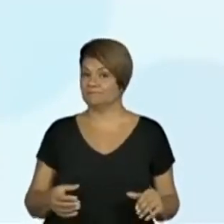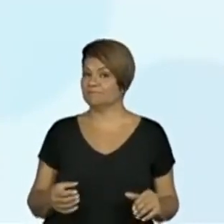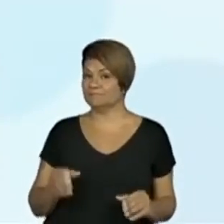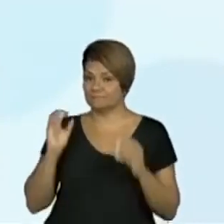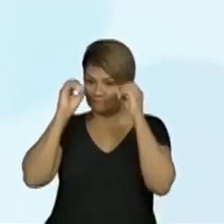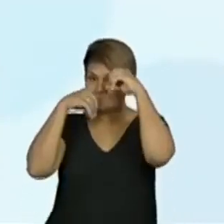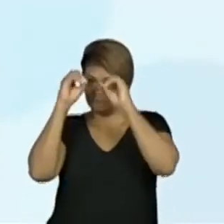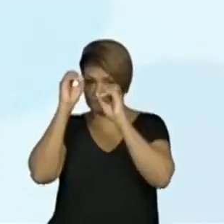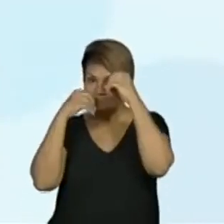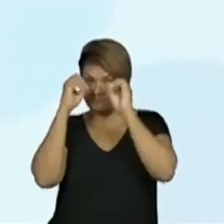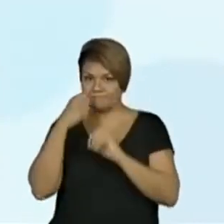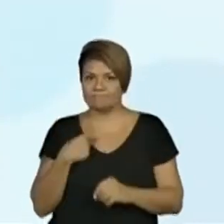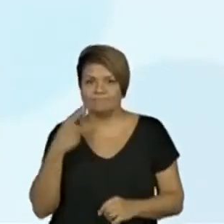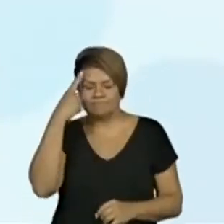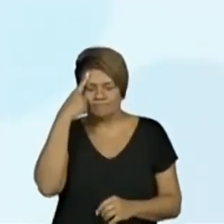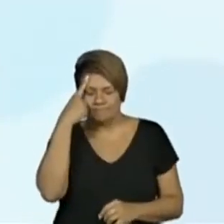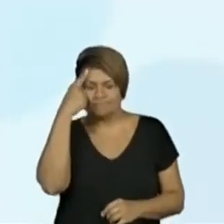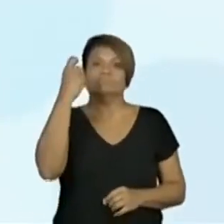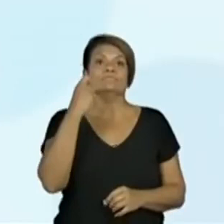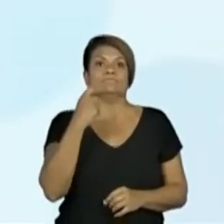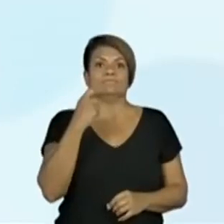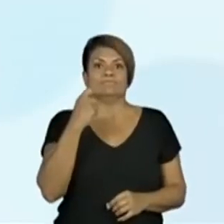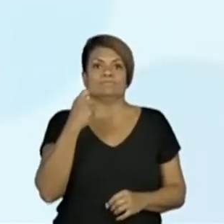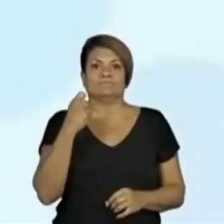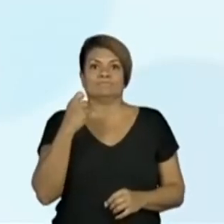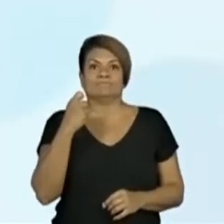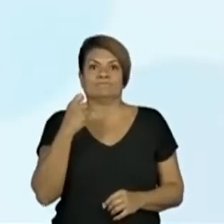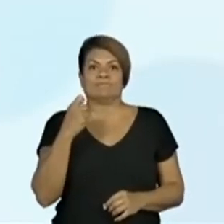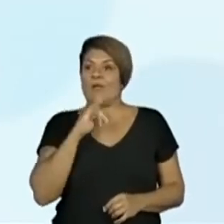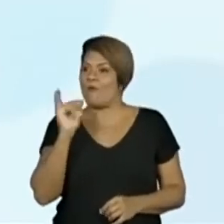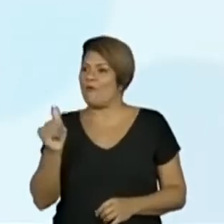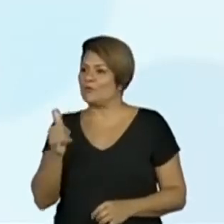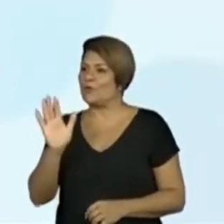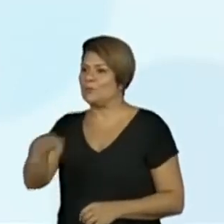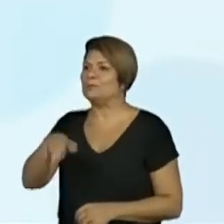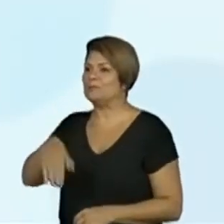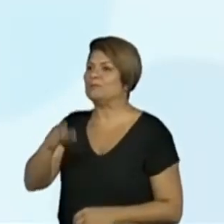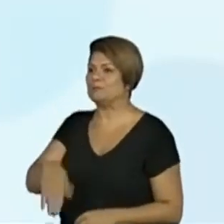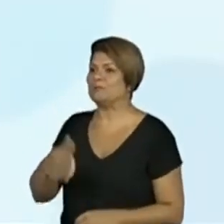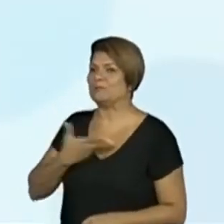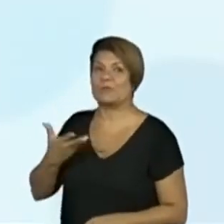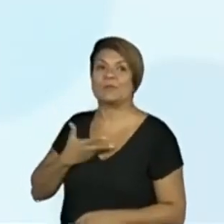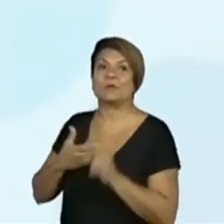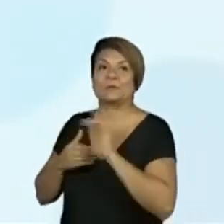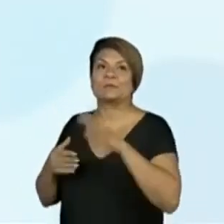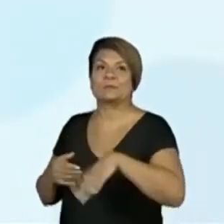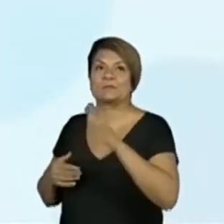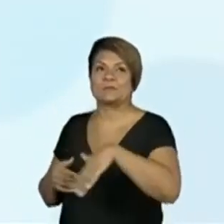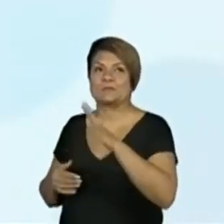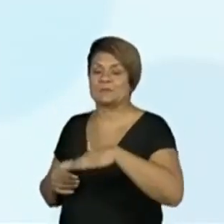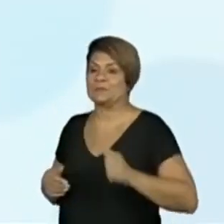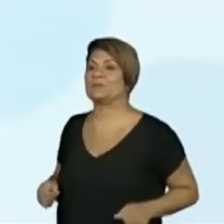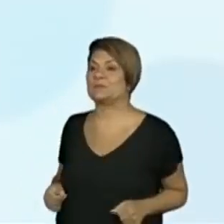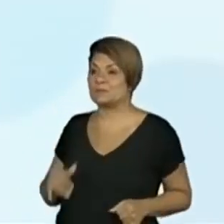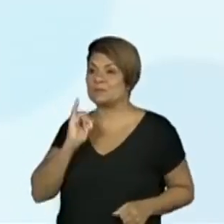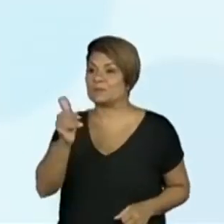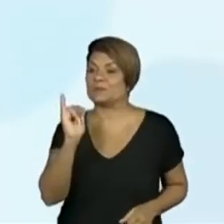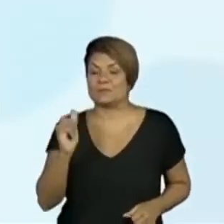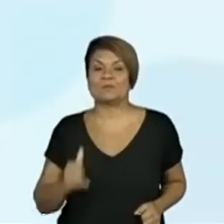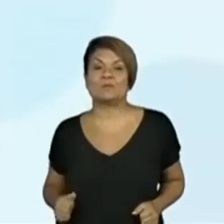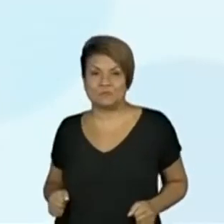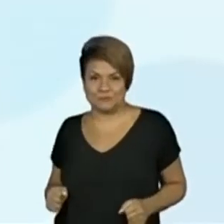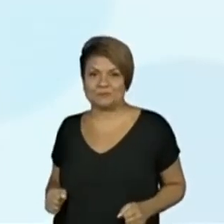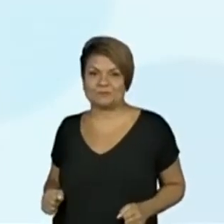Noturno teve uma ideia e contou a seu amigo. Noturno contou uma ideia. Quais